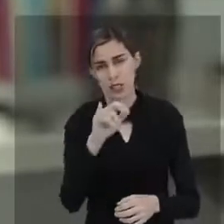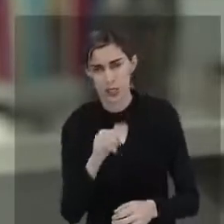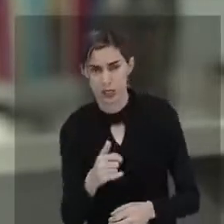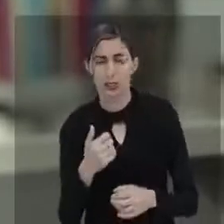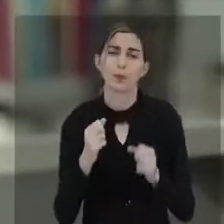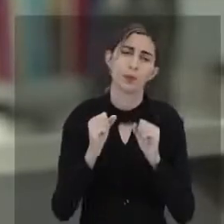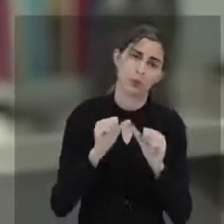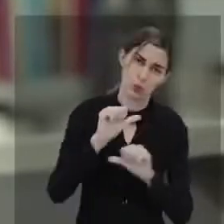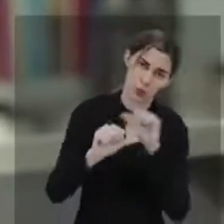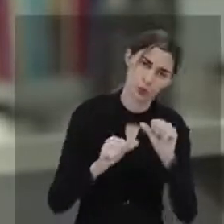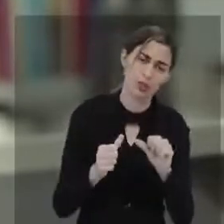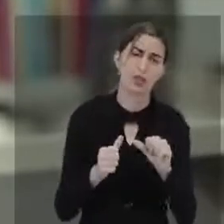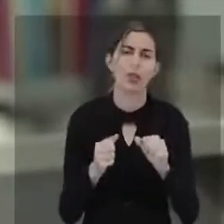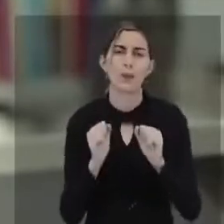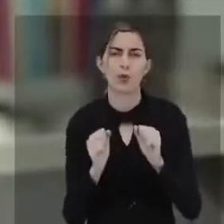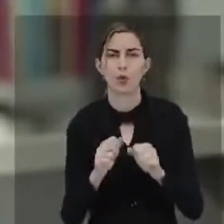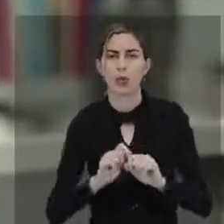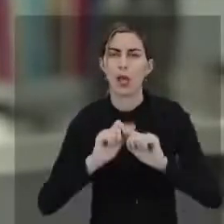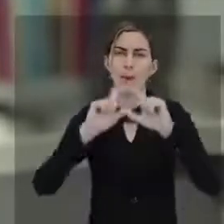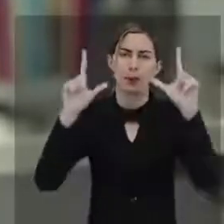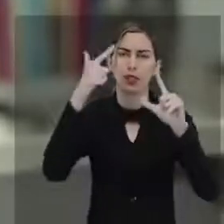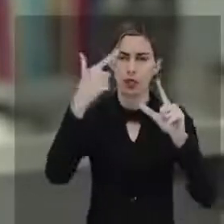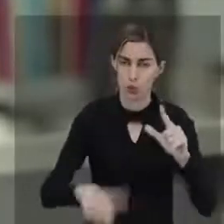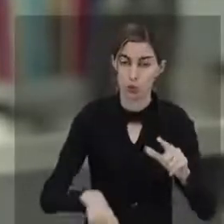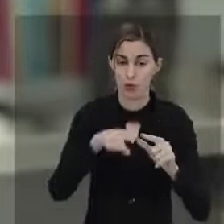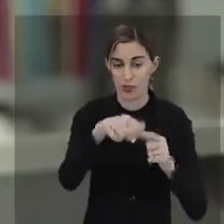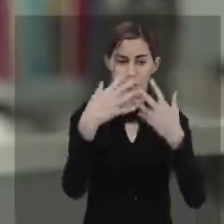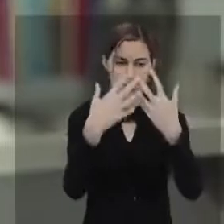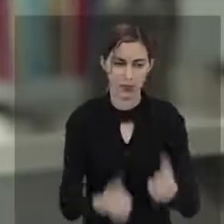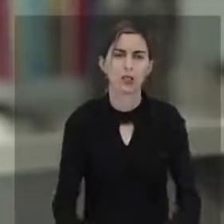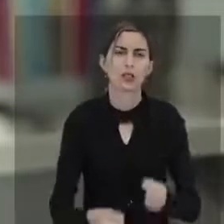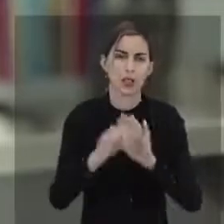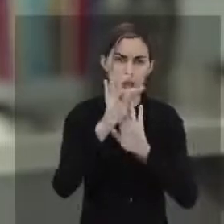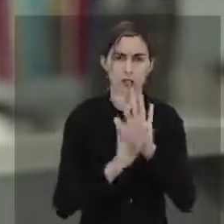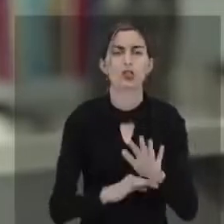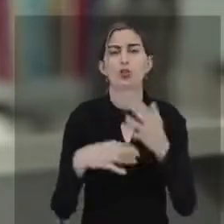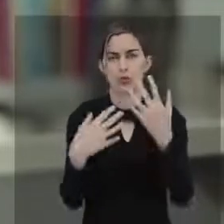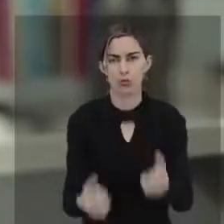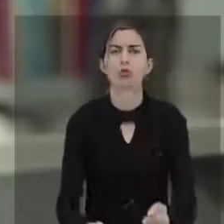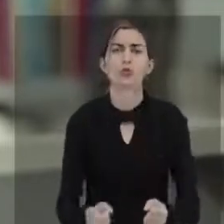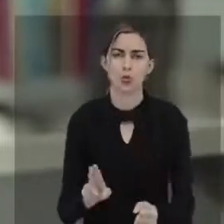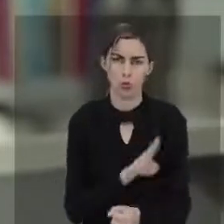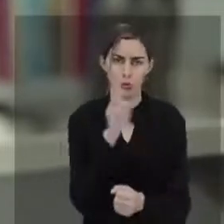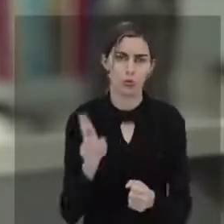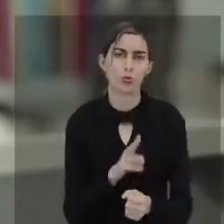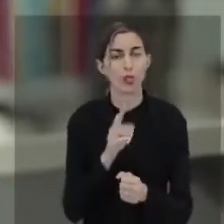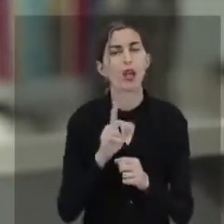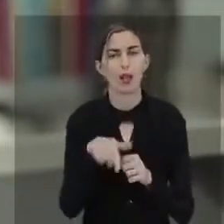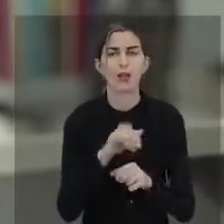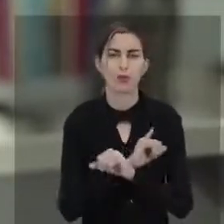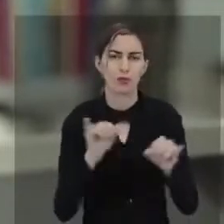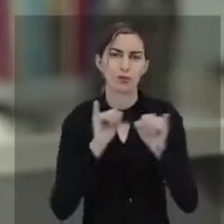novamente essa mensagem para ele aceitar os termos de uso. Então, esse é um exemplo de um tipo de informação que você pode salvar